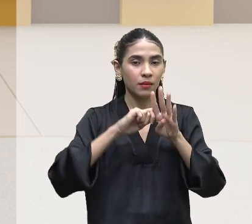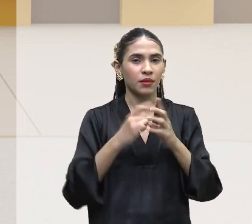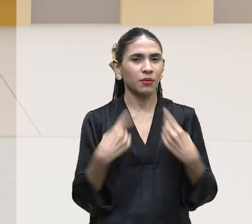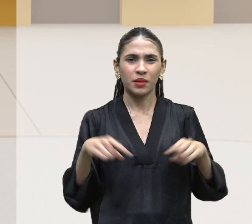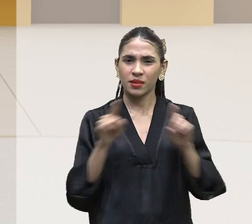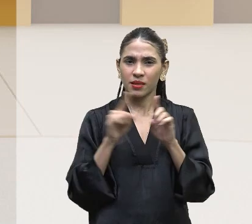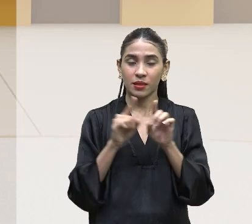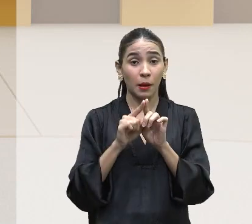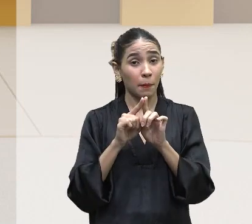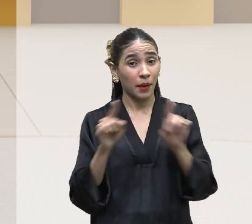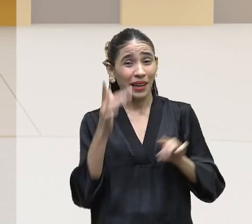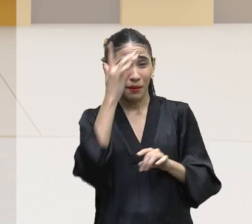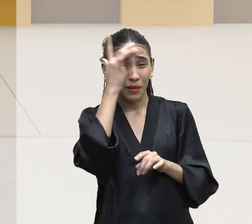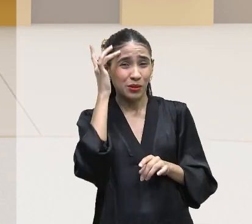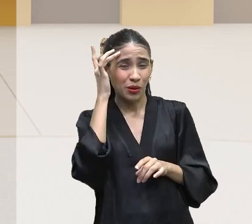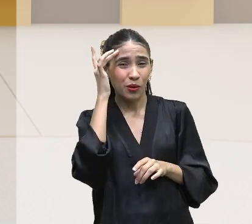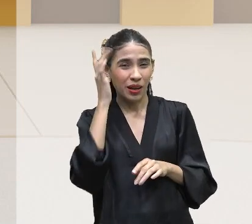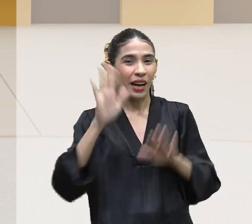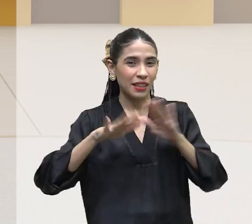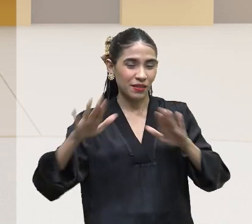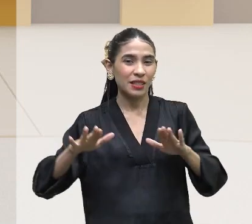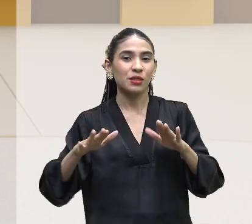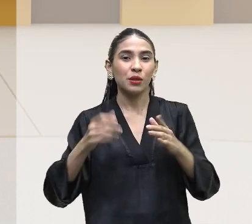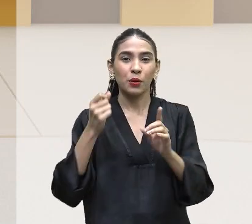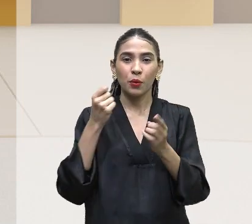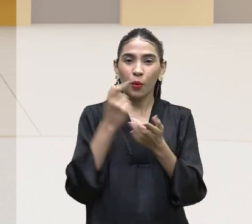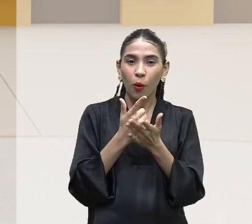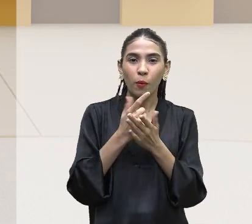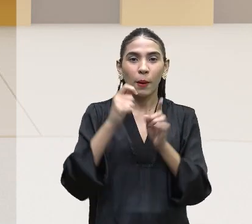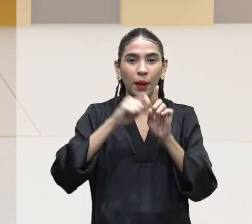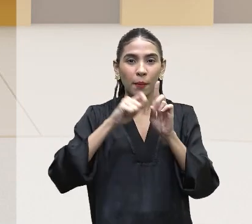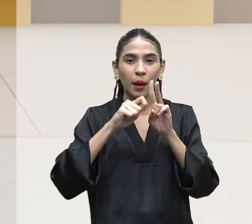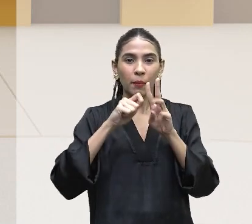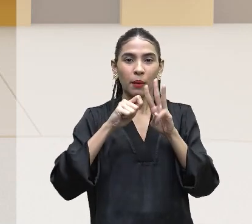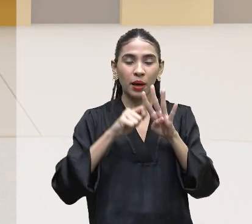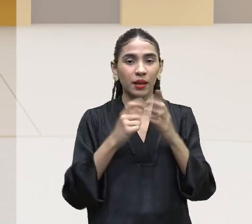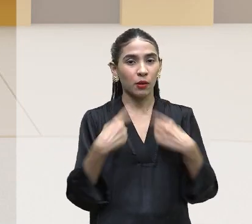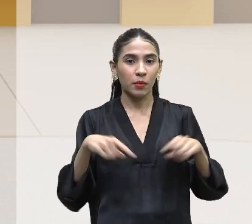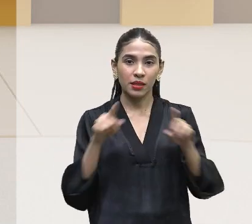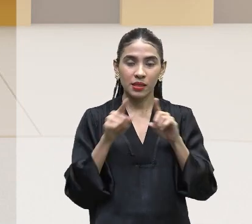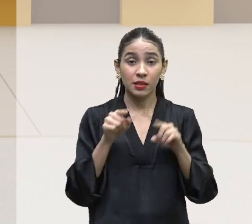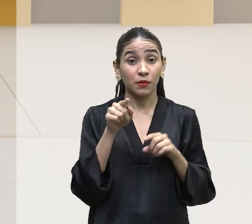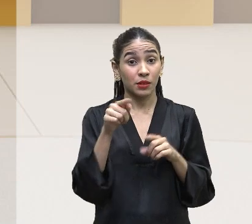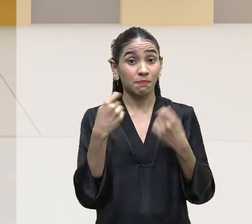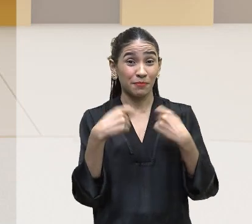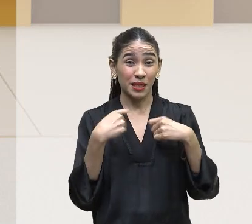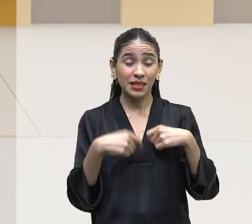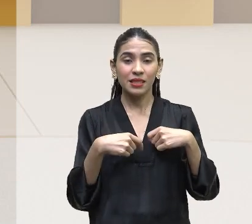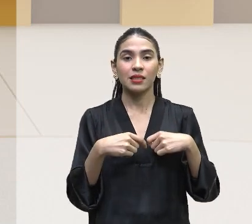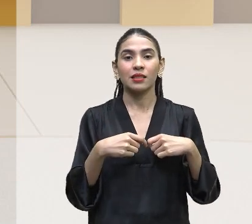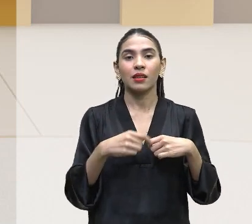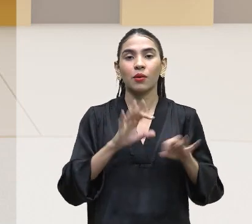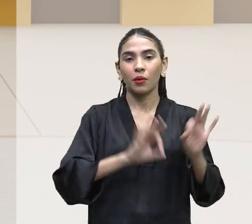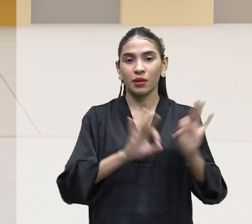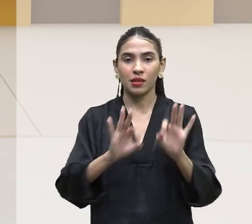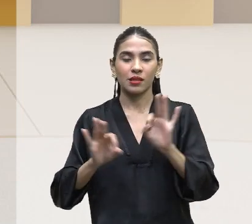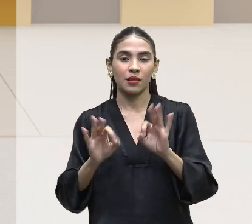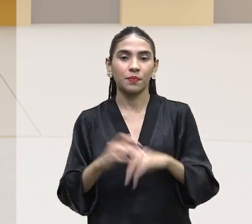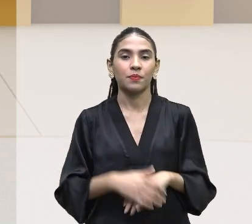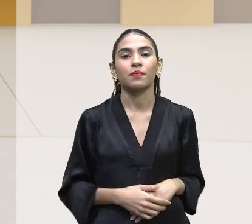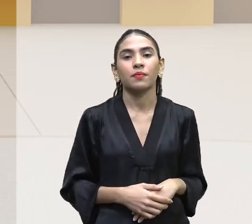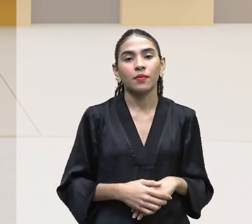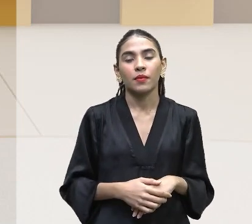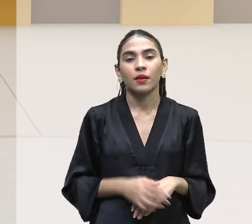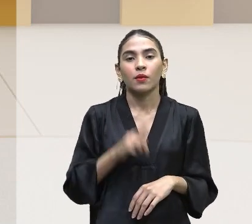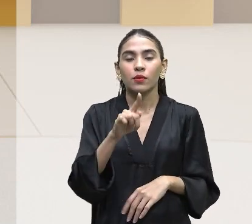verdade, mas tem gente que compra todos os meses e não é preciso. Você precisa se organizar. Então, você tem que